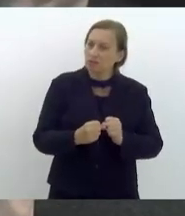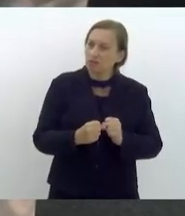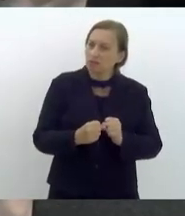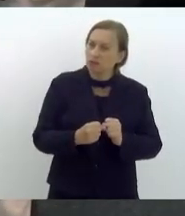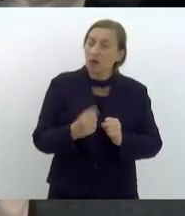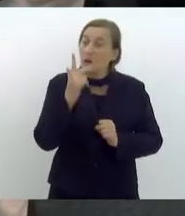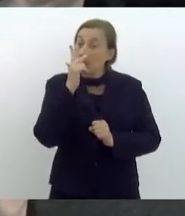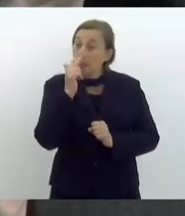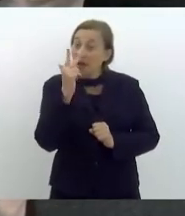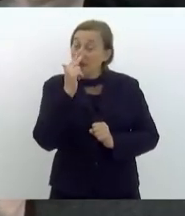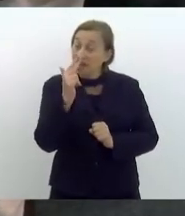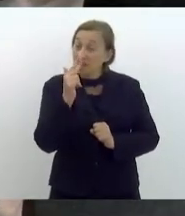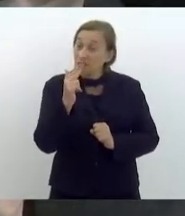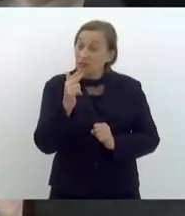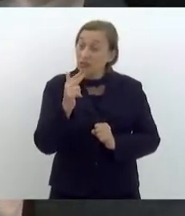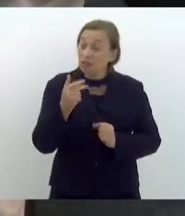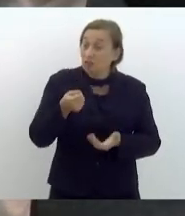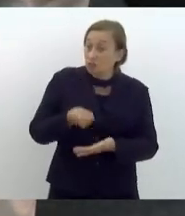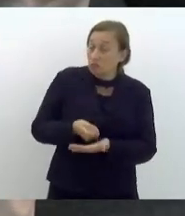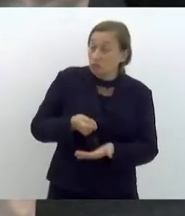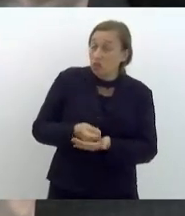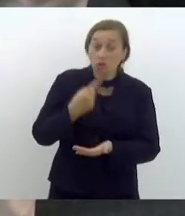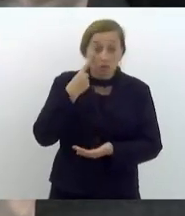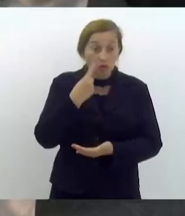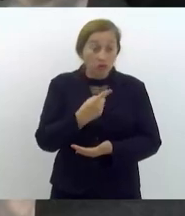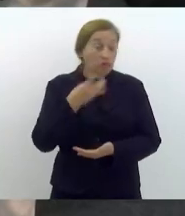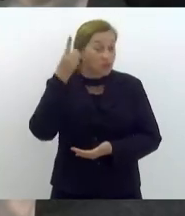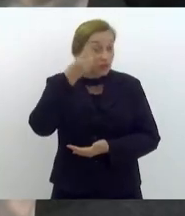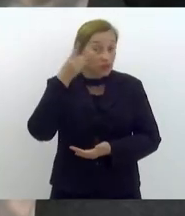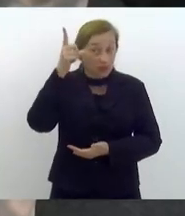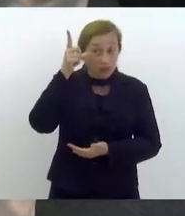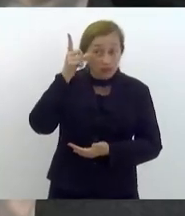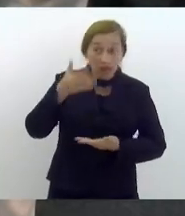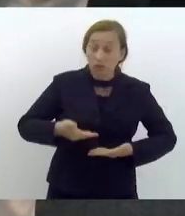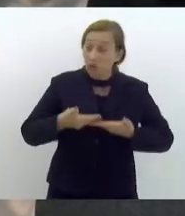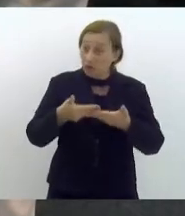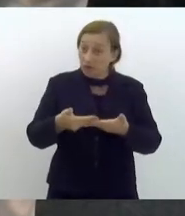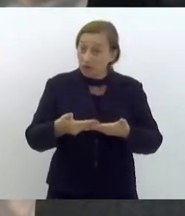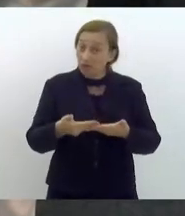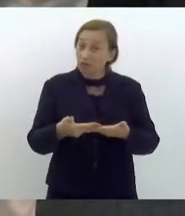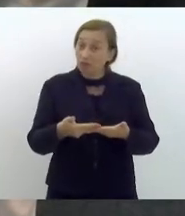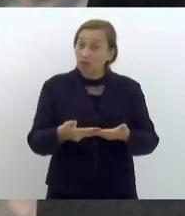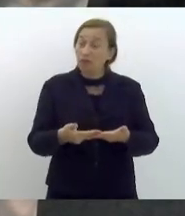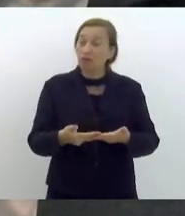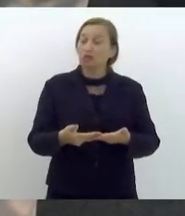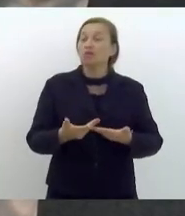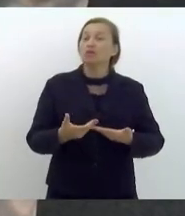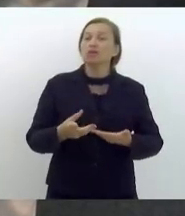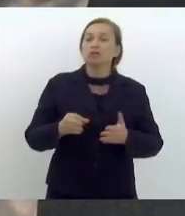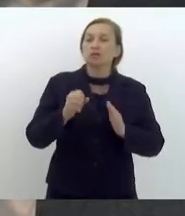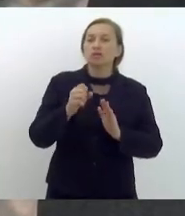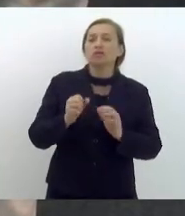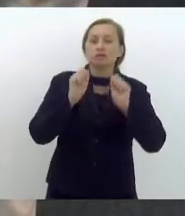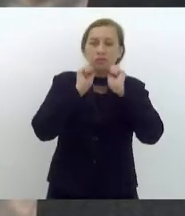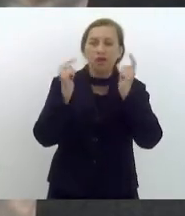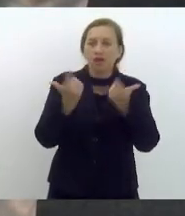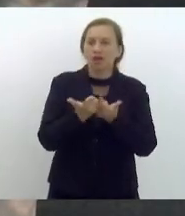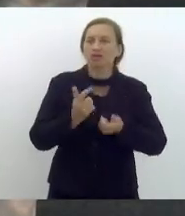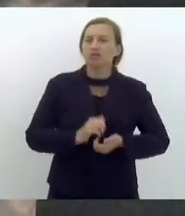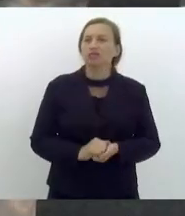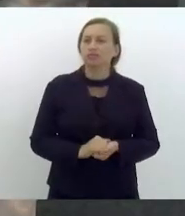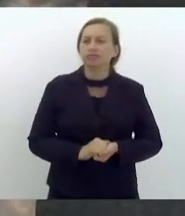muito parecidas com essa que hoje a deputada Lucinha tá ofertando para Assembleia Legislativa do Estado do Rio de Janeiro